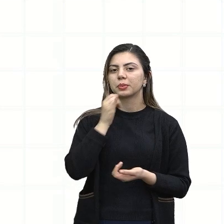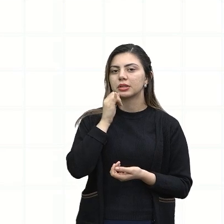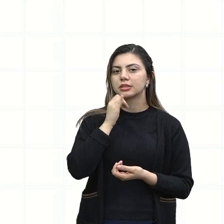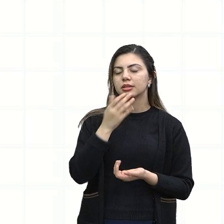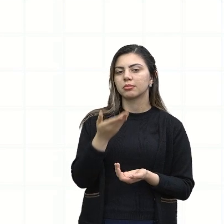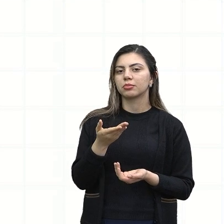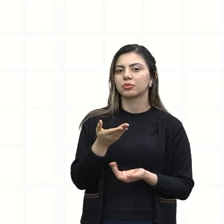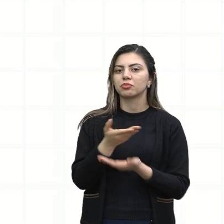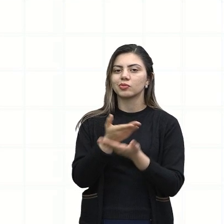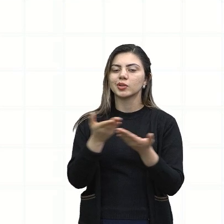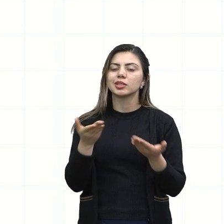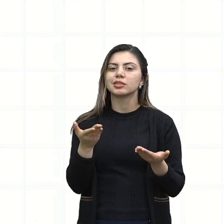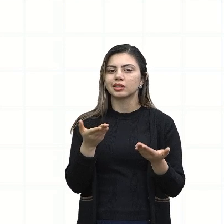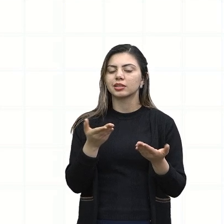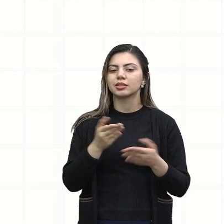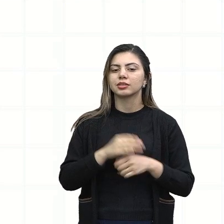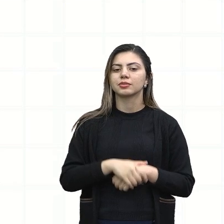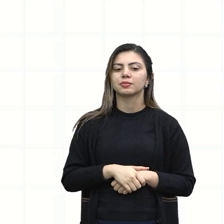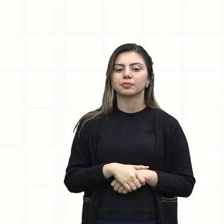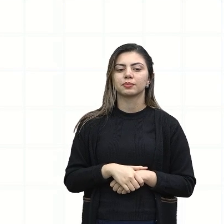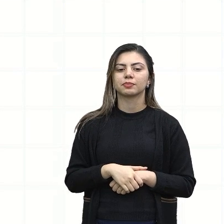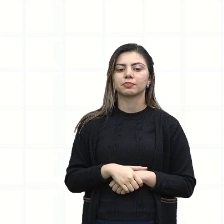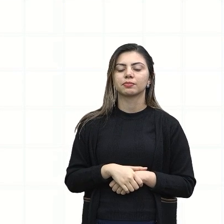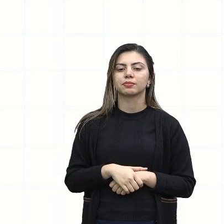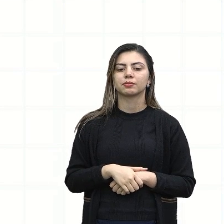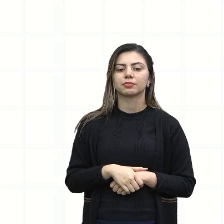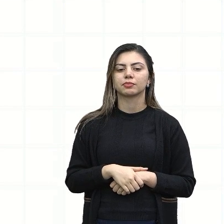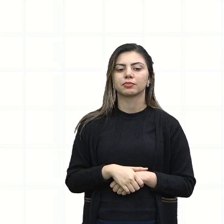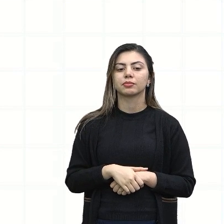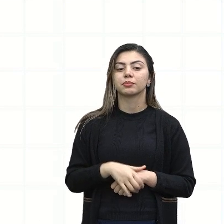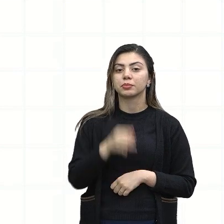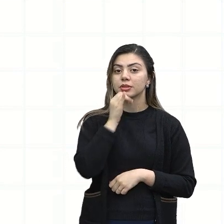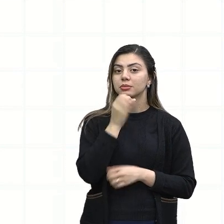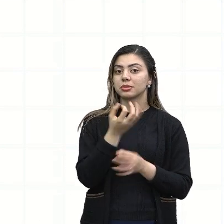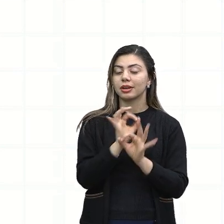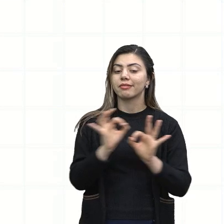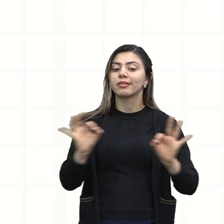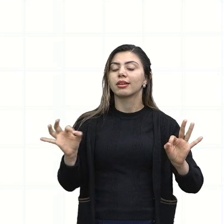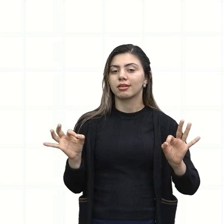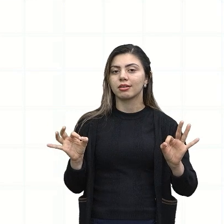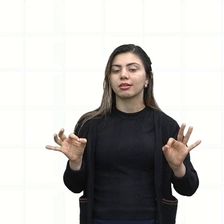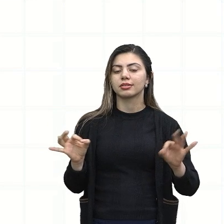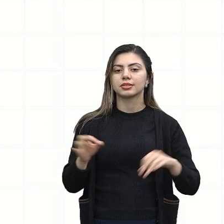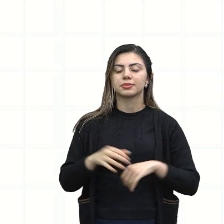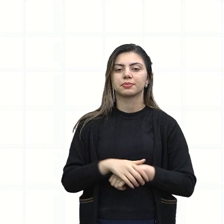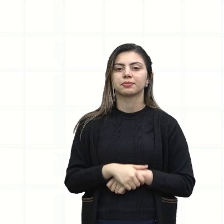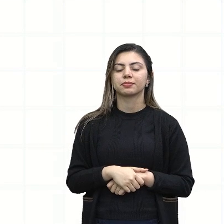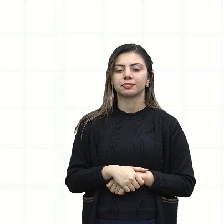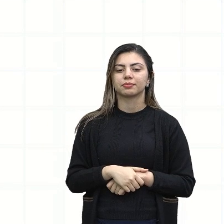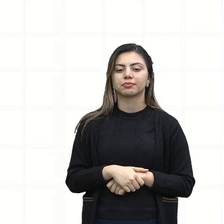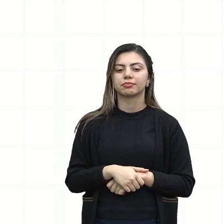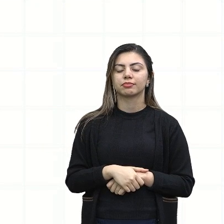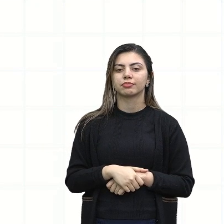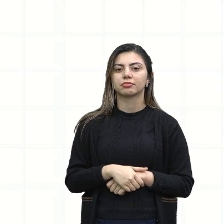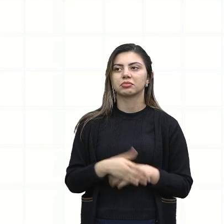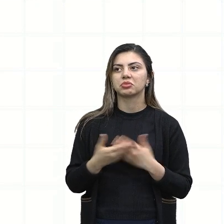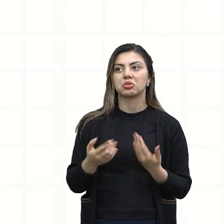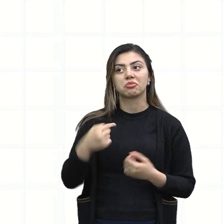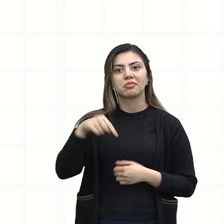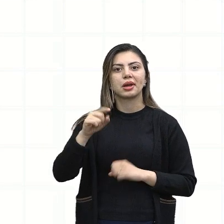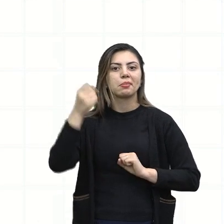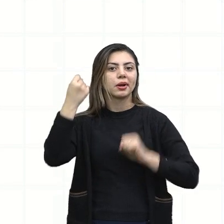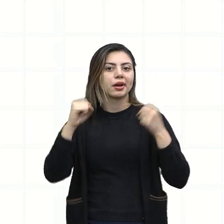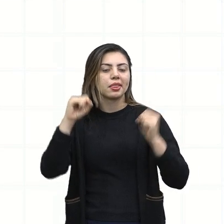você, por exemplo, rides a bike, anda de bicicleta, go to the gym, vai para academia,